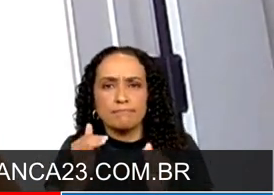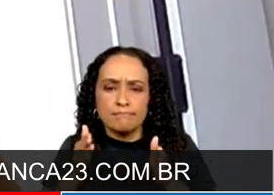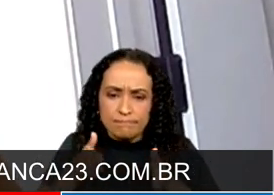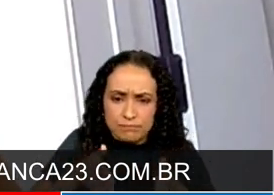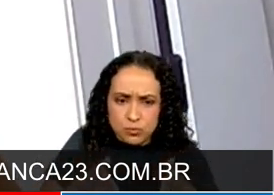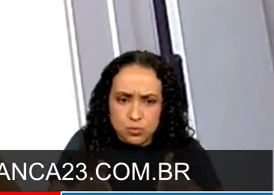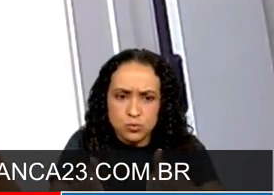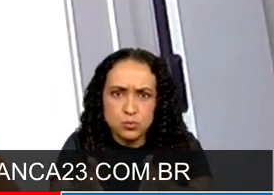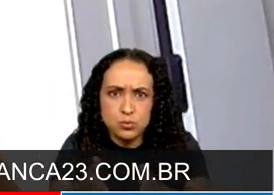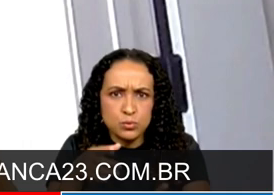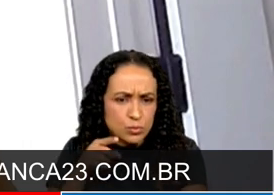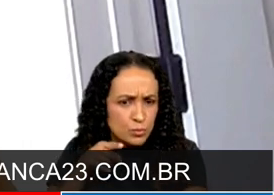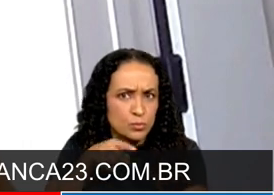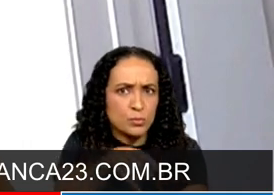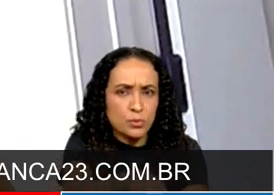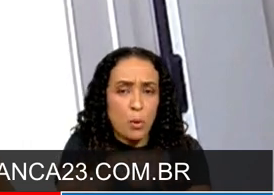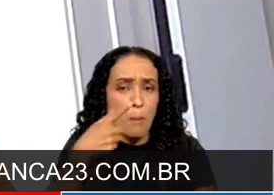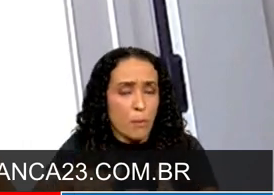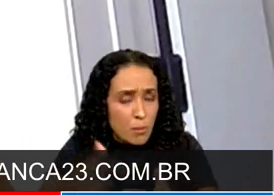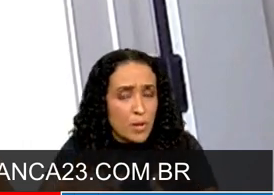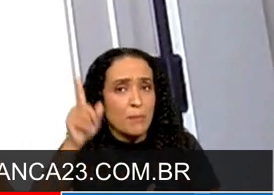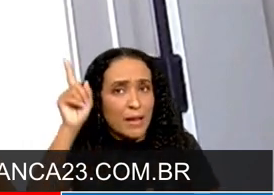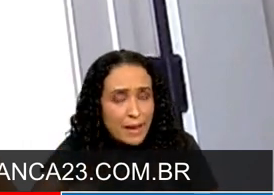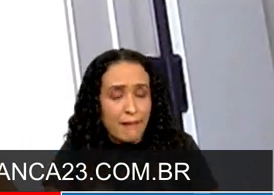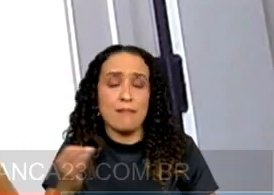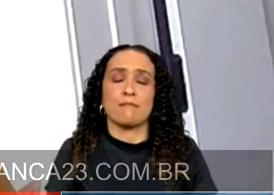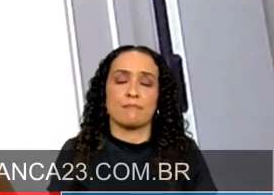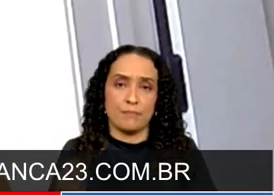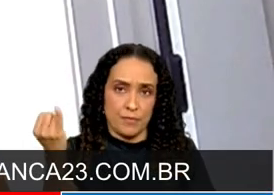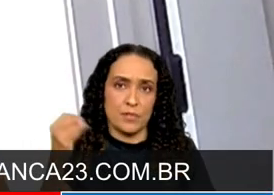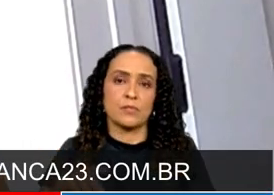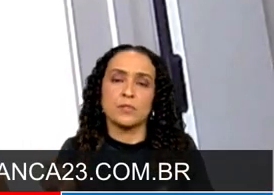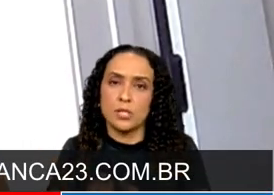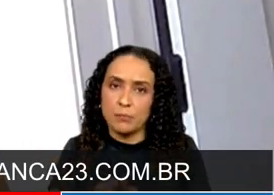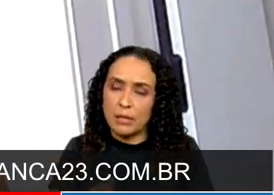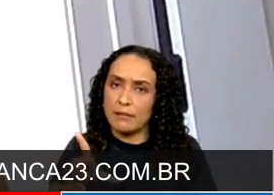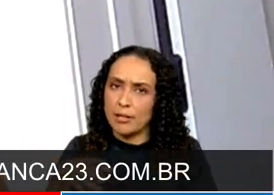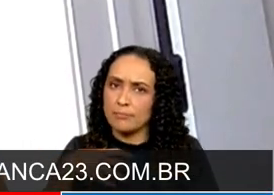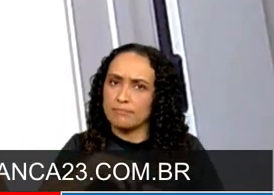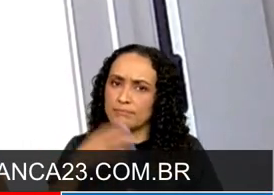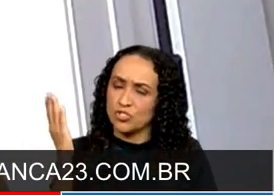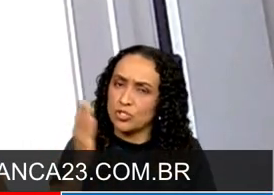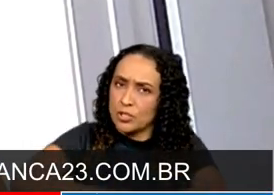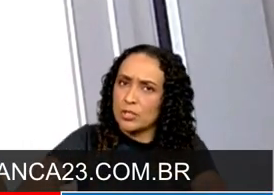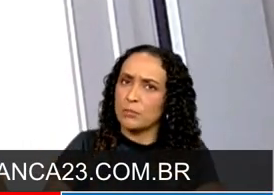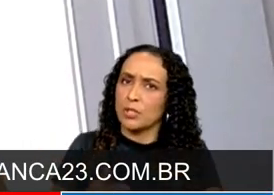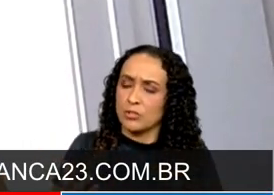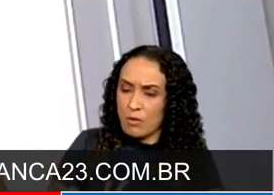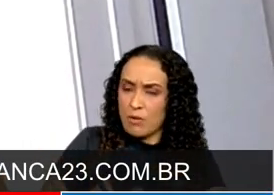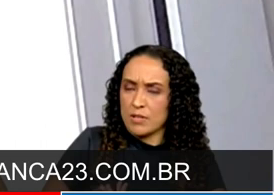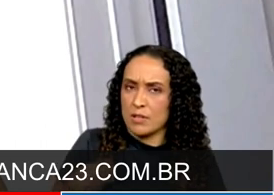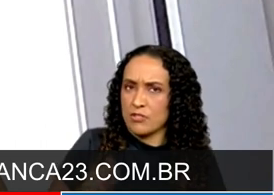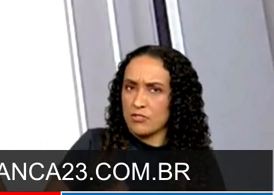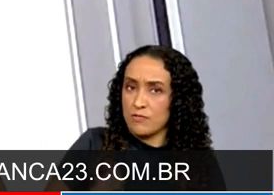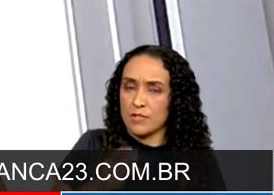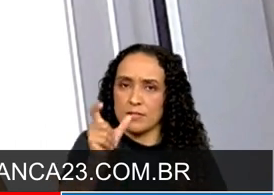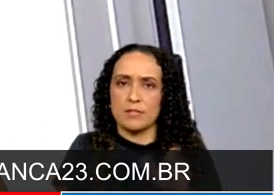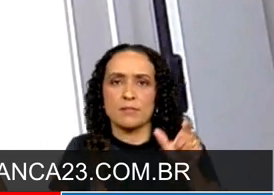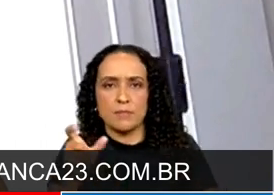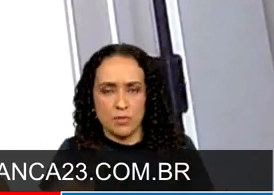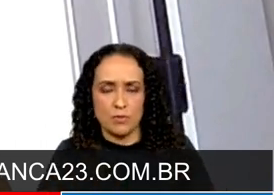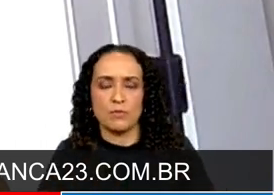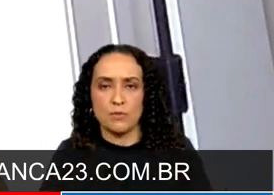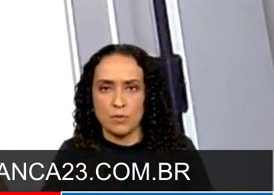para um problema que é muito importante e que está afetando diretamente a qualidade de vida das